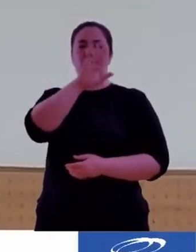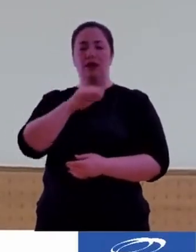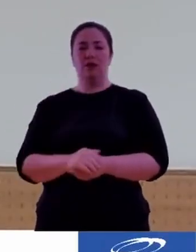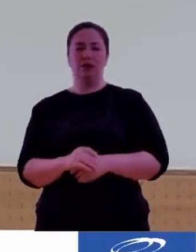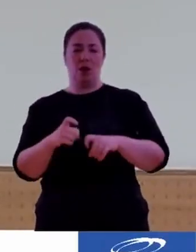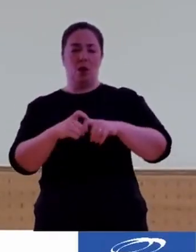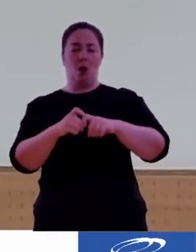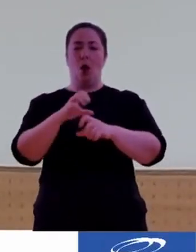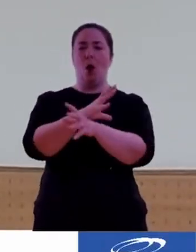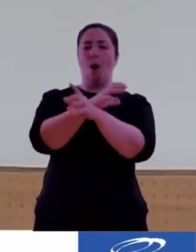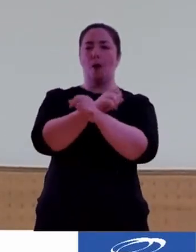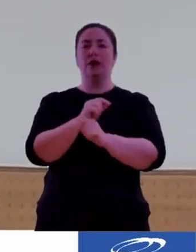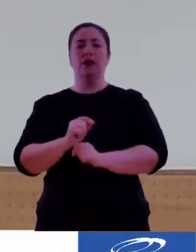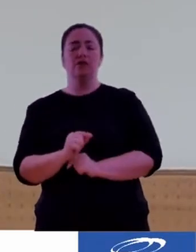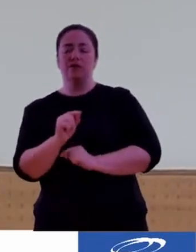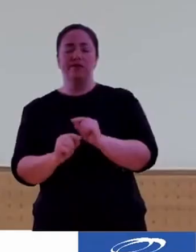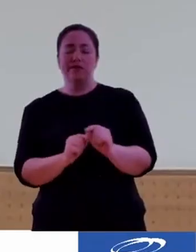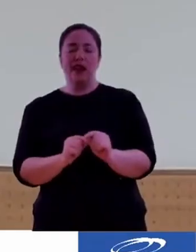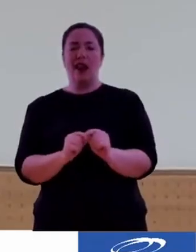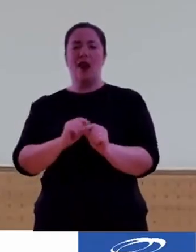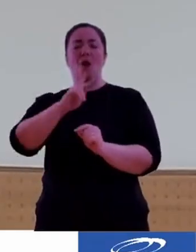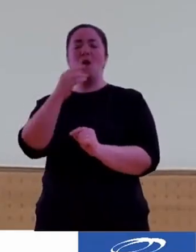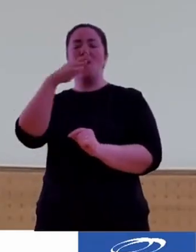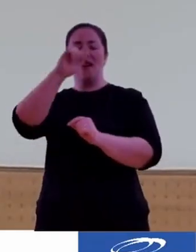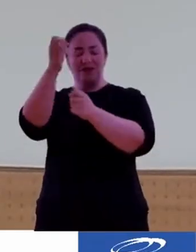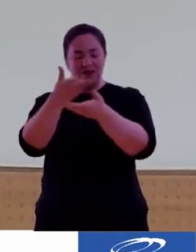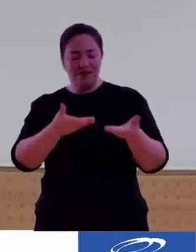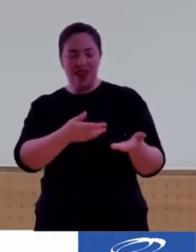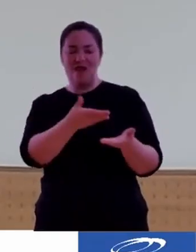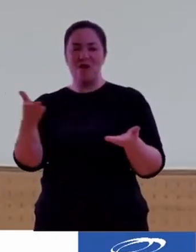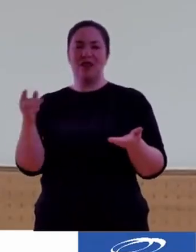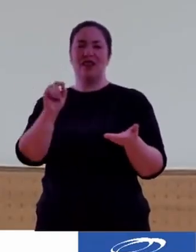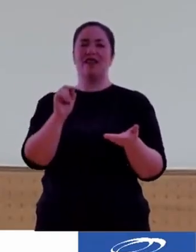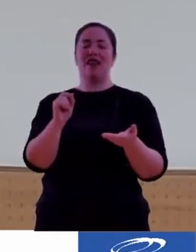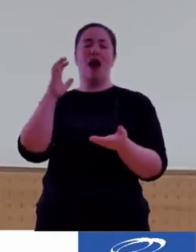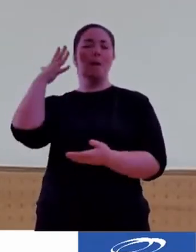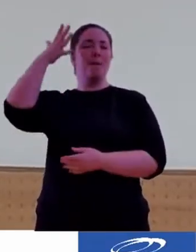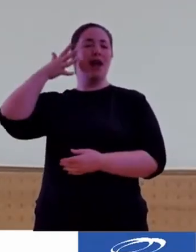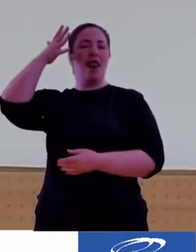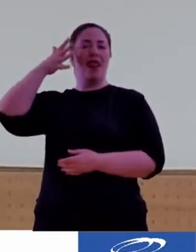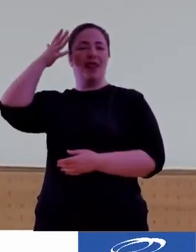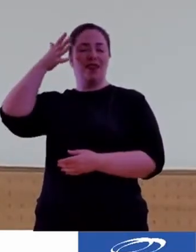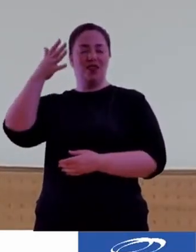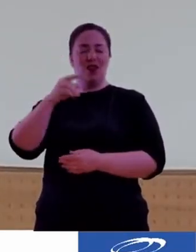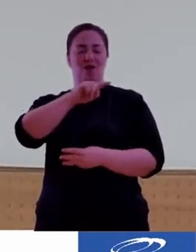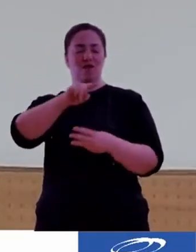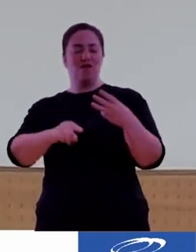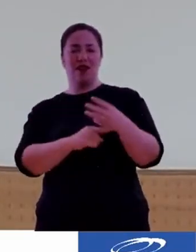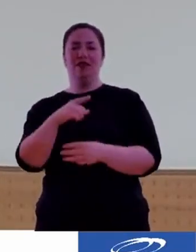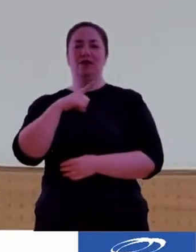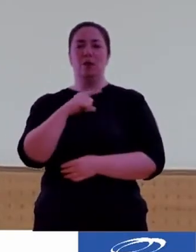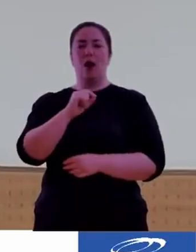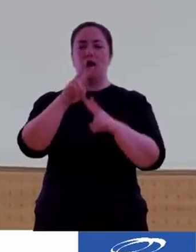primeiro encontro do Ciclo Internacional de Atualização e Infecção Ortopédica. Sejam muito bem-vindos.